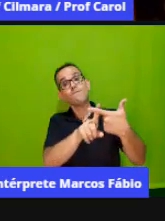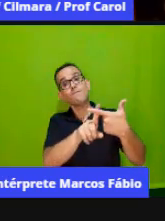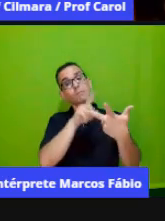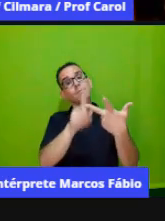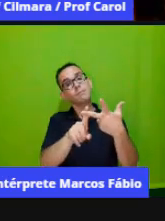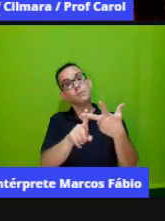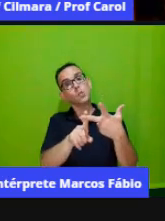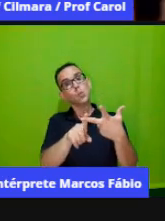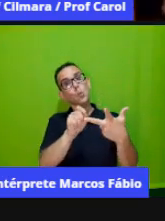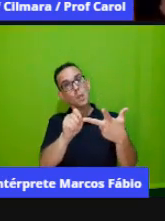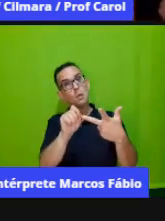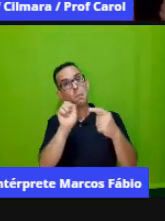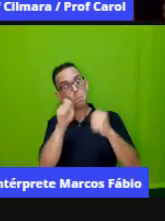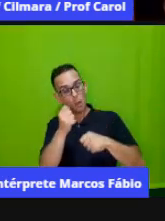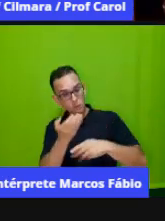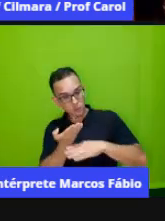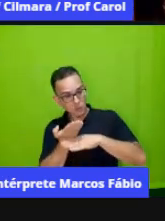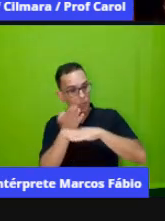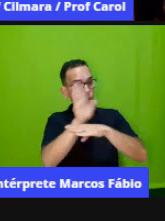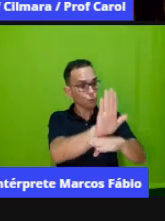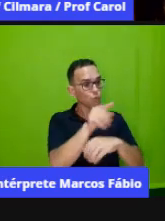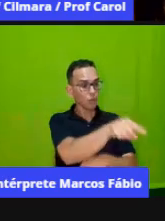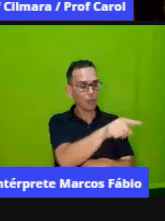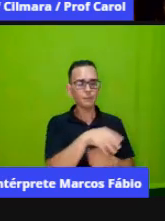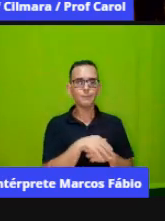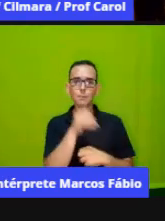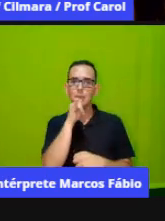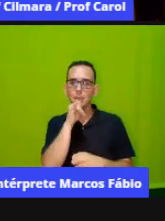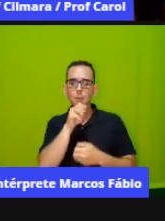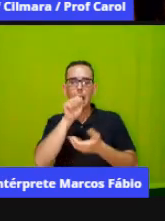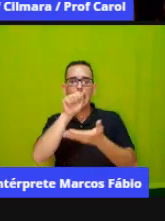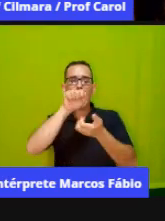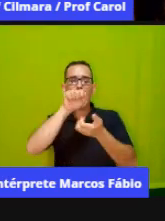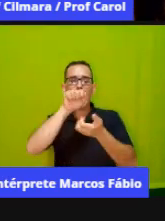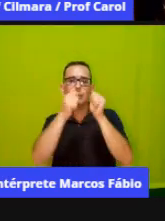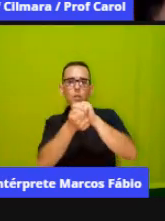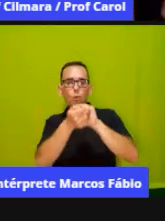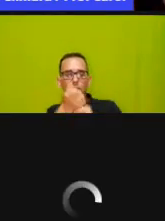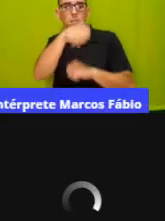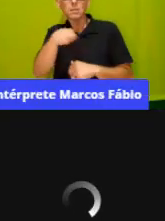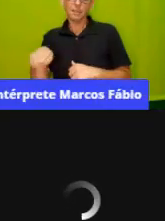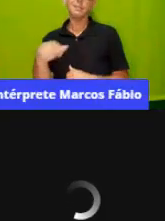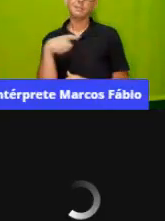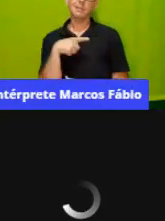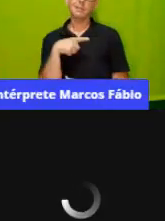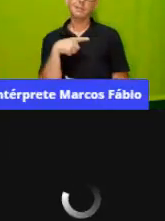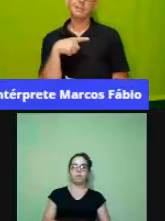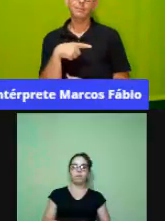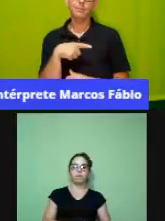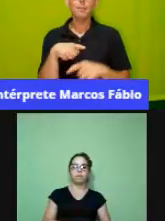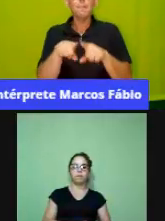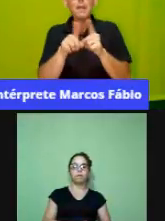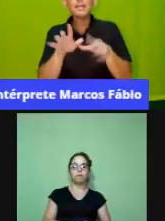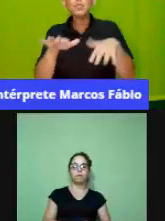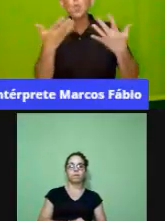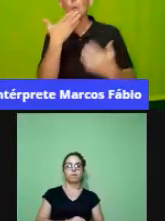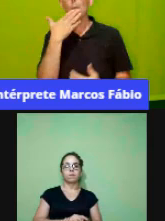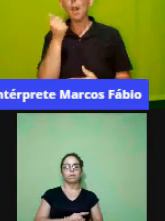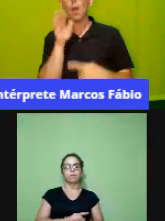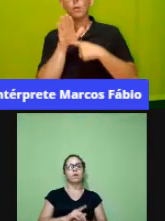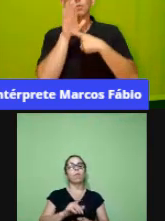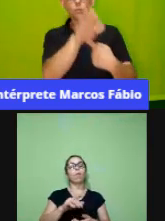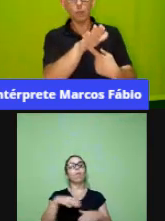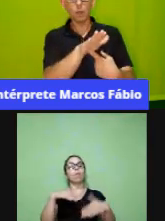a colaborar. Então, vamos supor, no adaptador de escrita, nós temos N formas, mas a gente precisa ver qual que vai auxiliar. Se